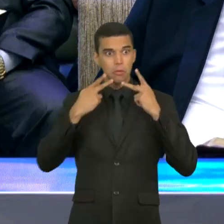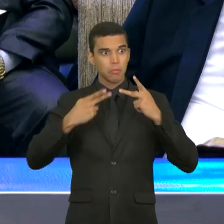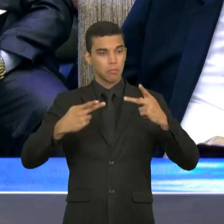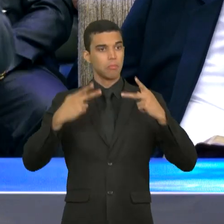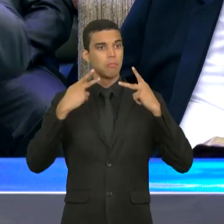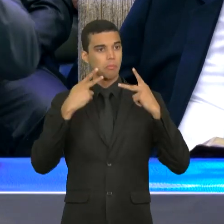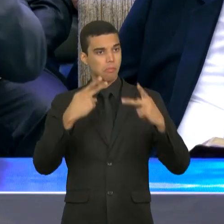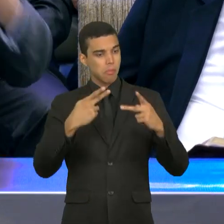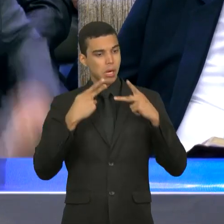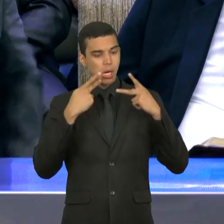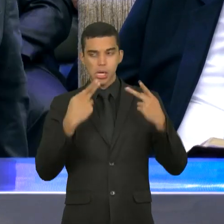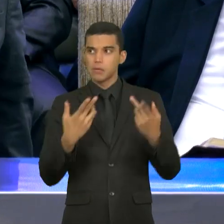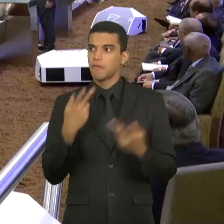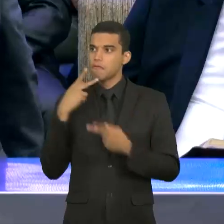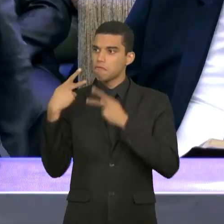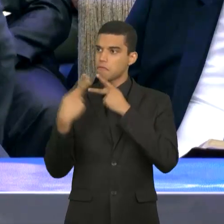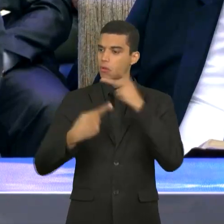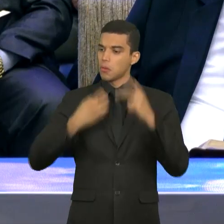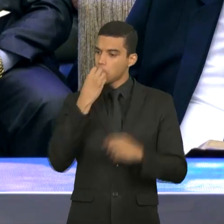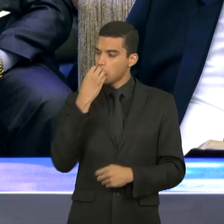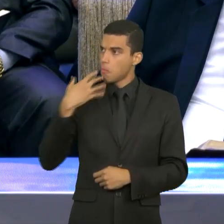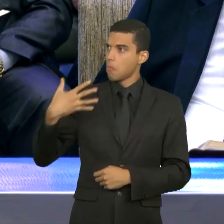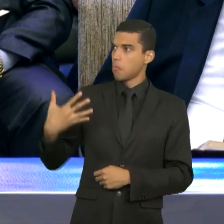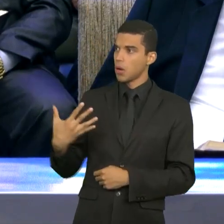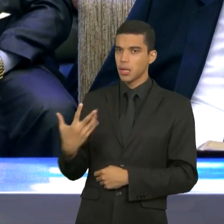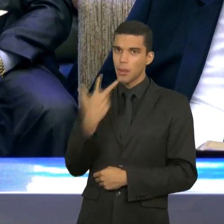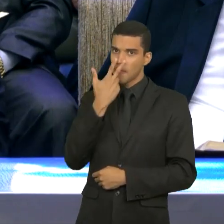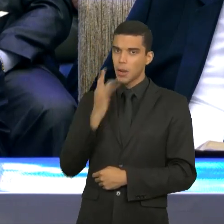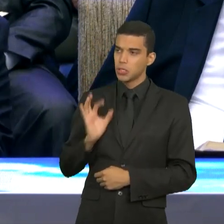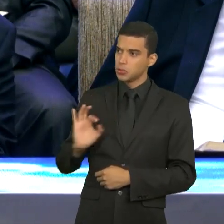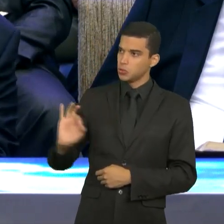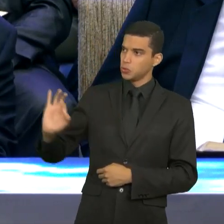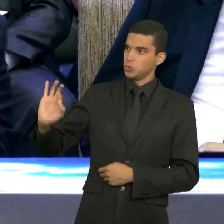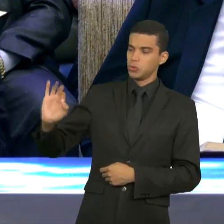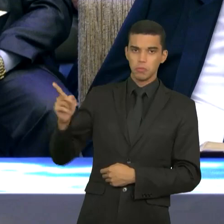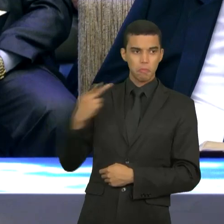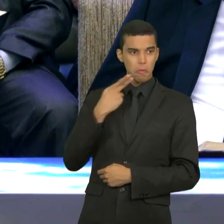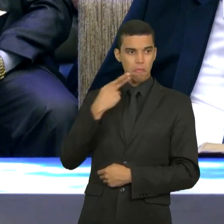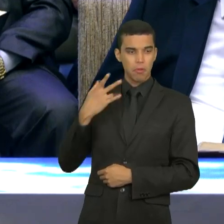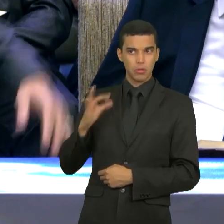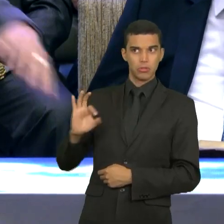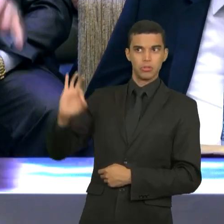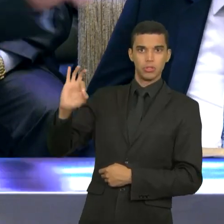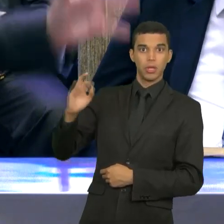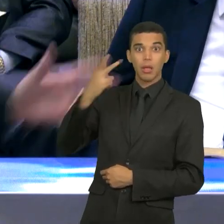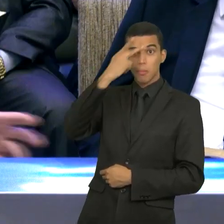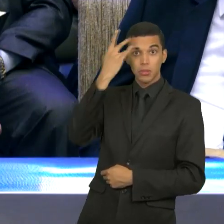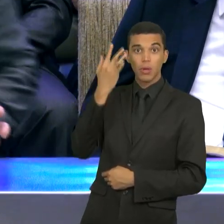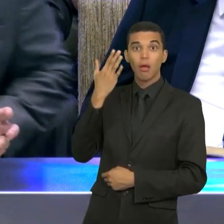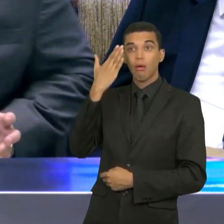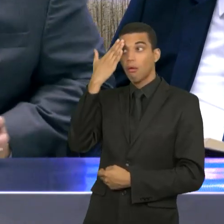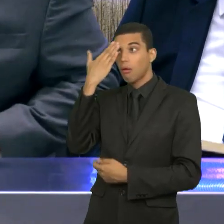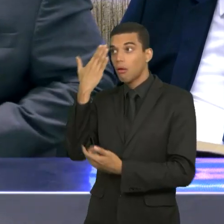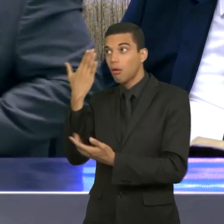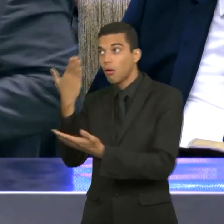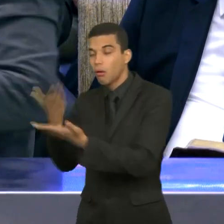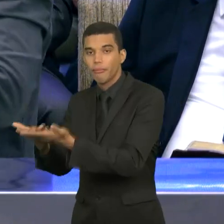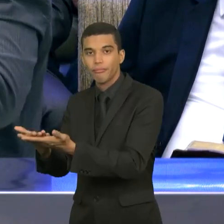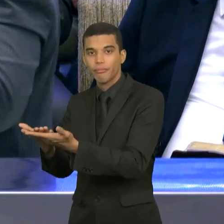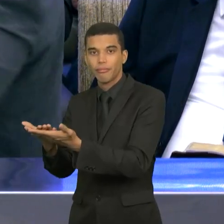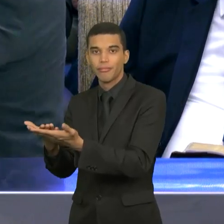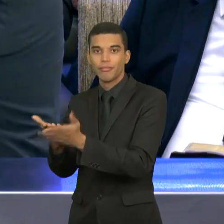não mas é tão chique né E o povo vai esses intelectuais fizeram o quê